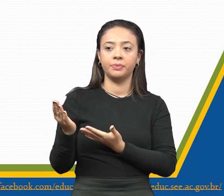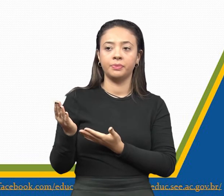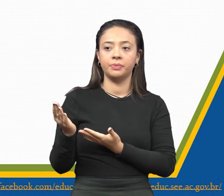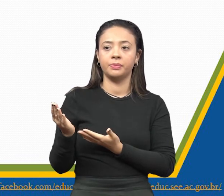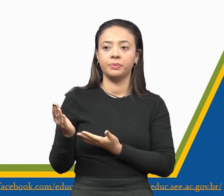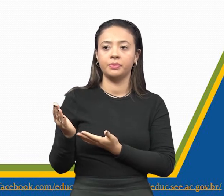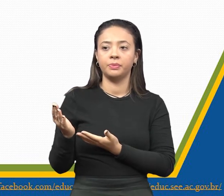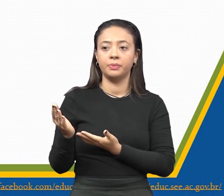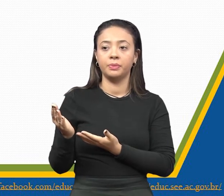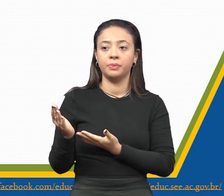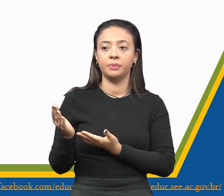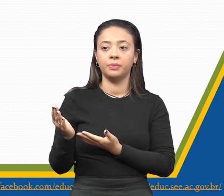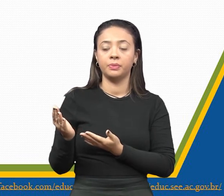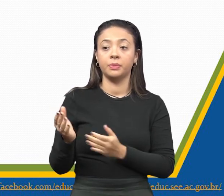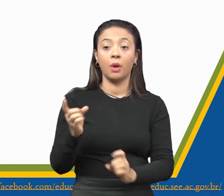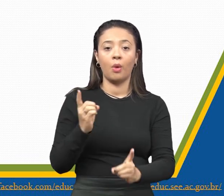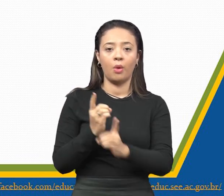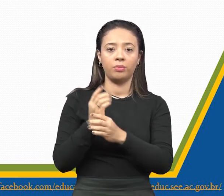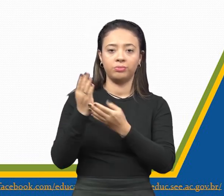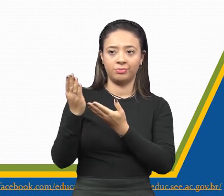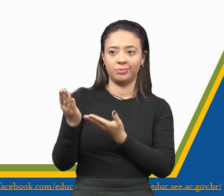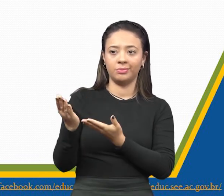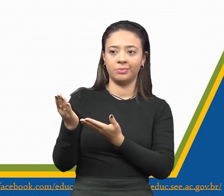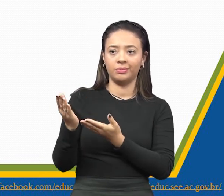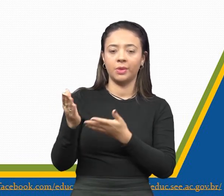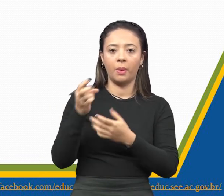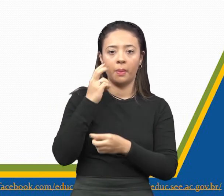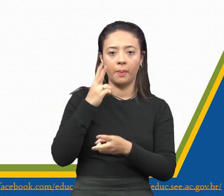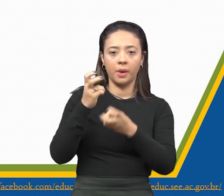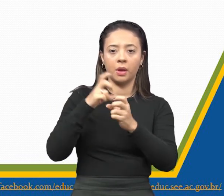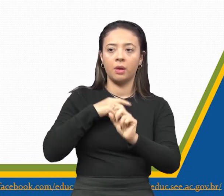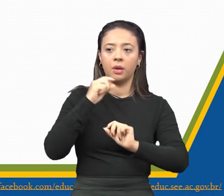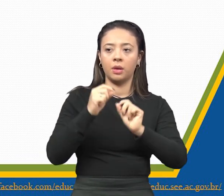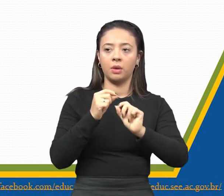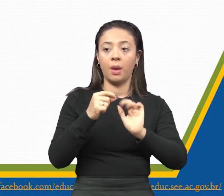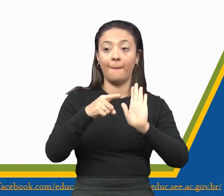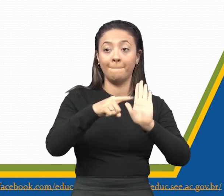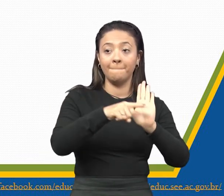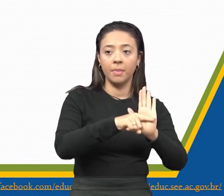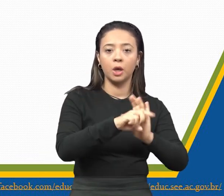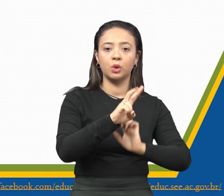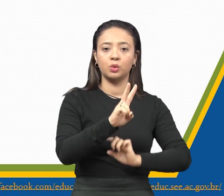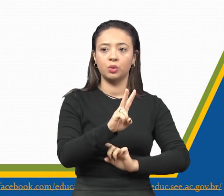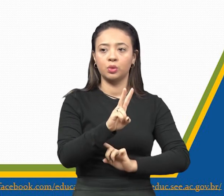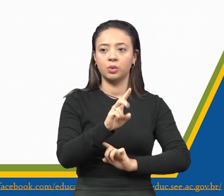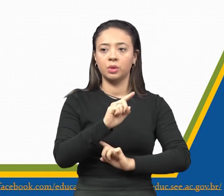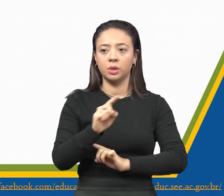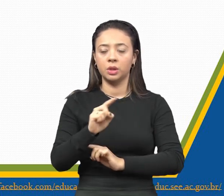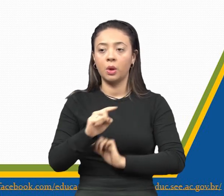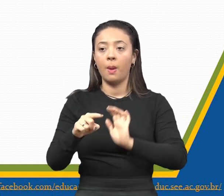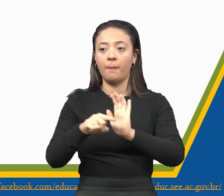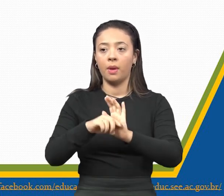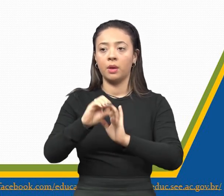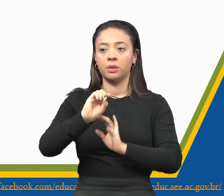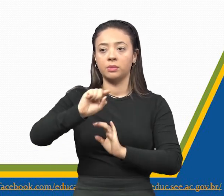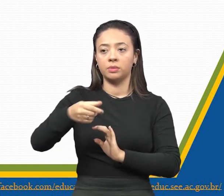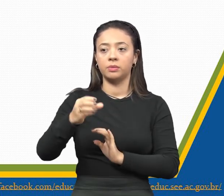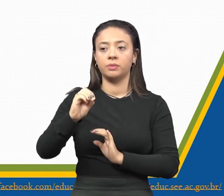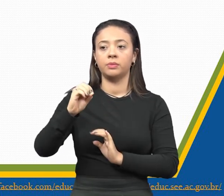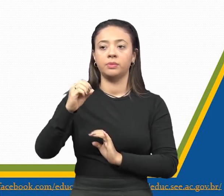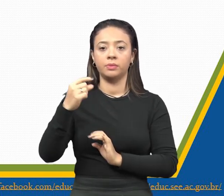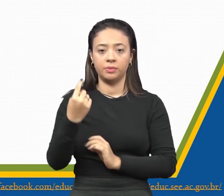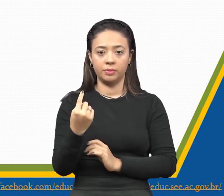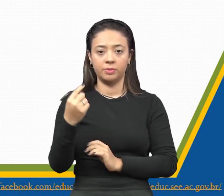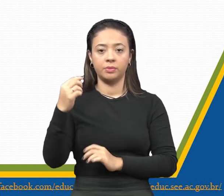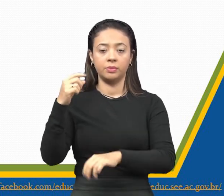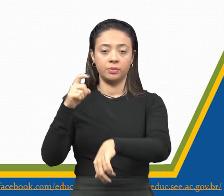Quando chegamos aqui, olha, observe que nós temos 2 fatores em comum e o nosso expoente ainda continua ali como incógnita, ainda é